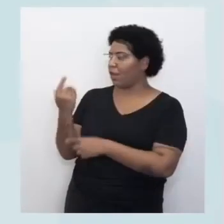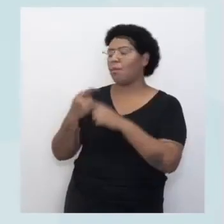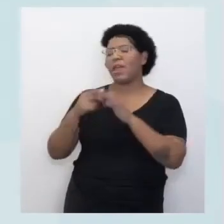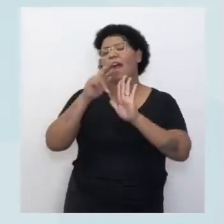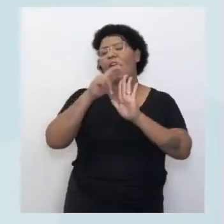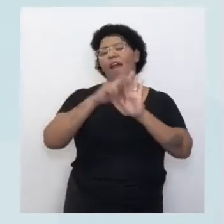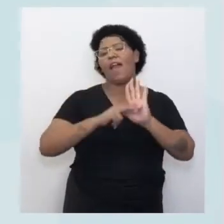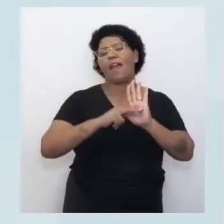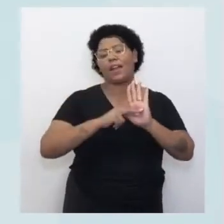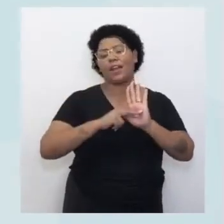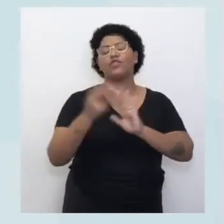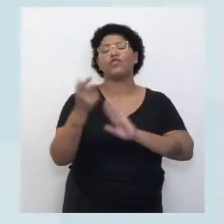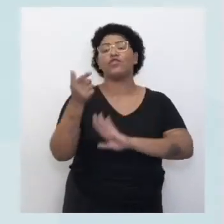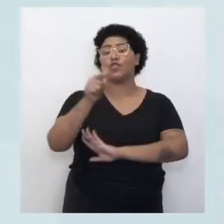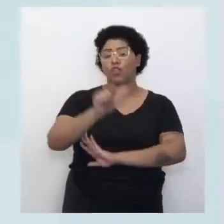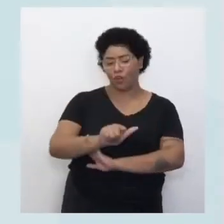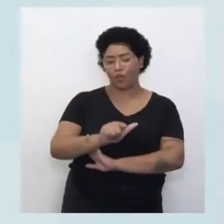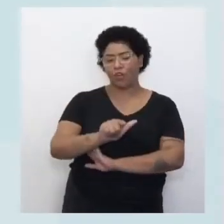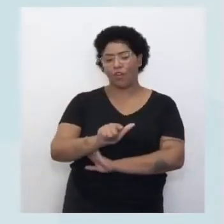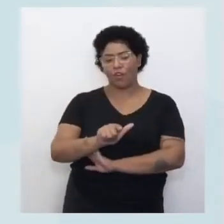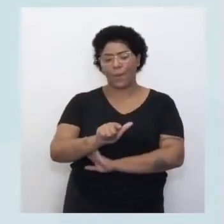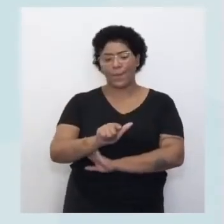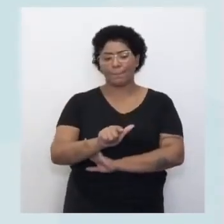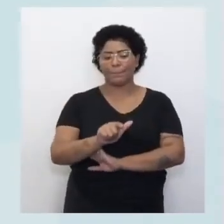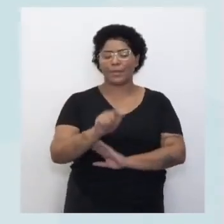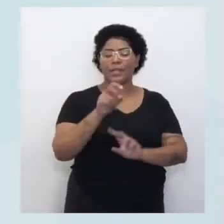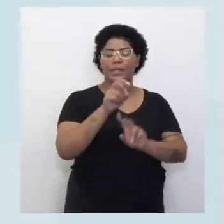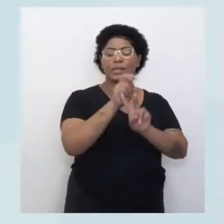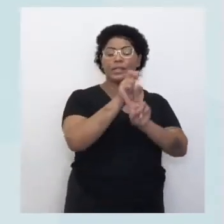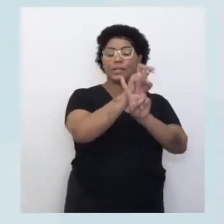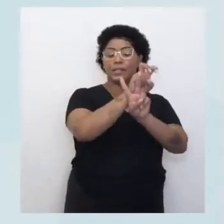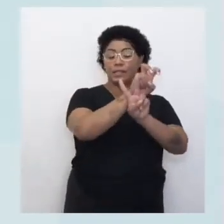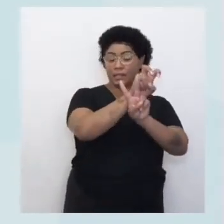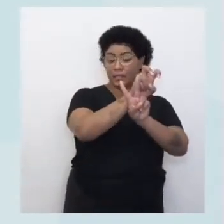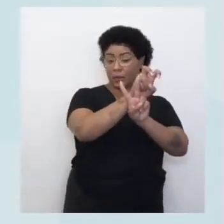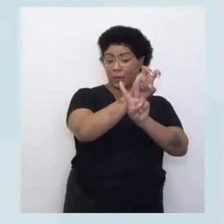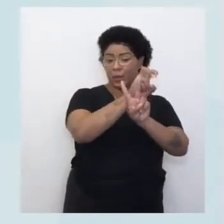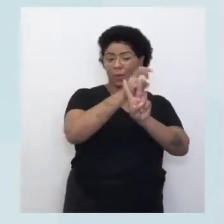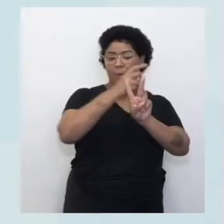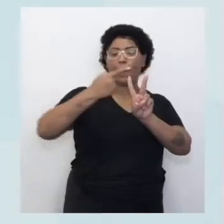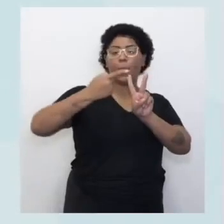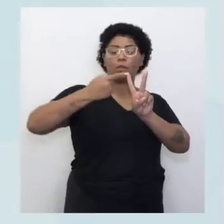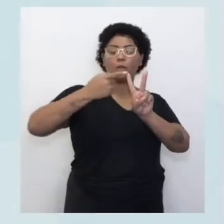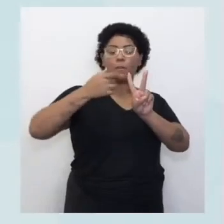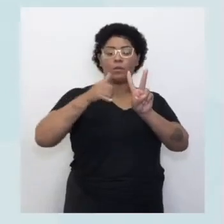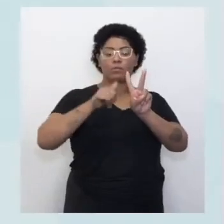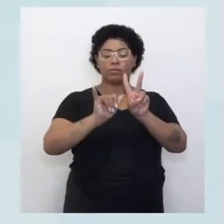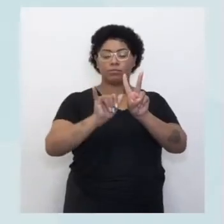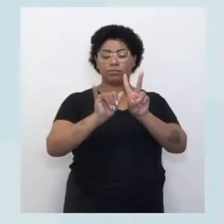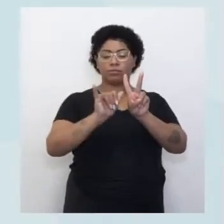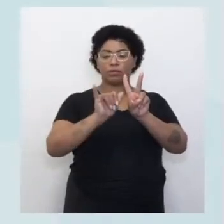é? Repito a base e somo os expoentes?